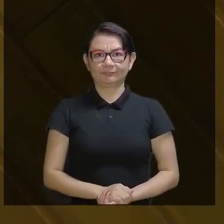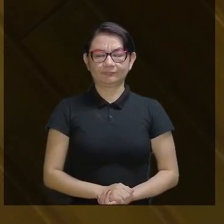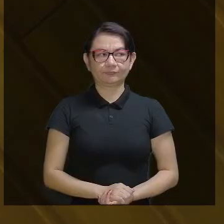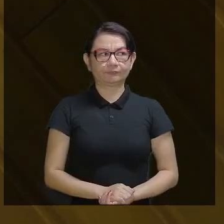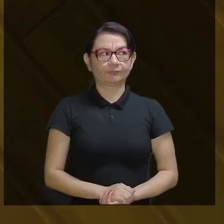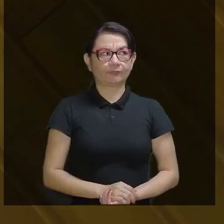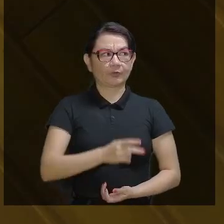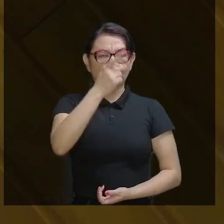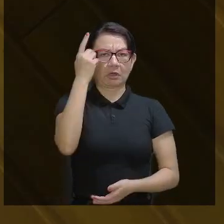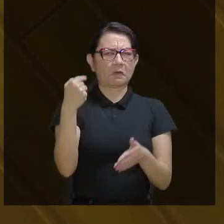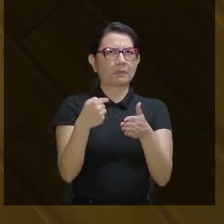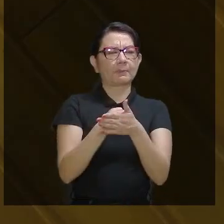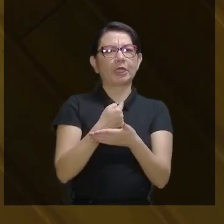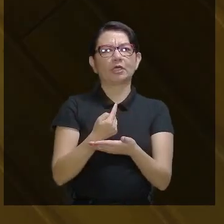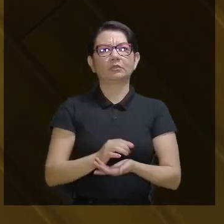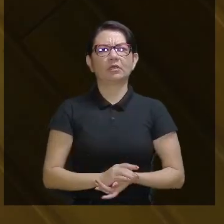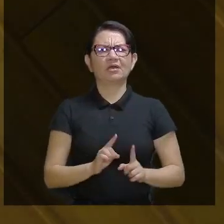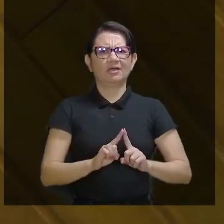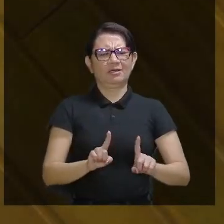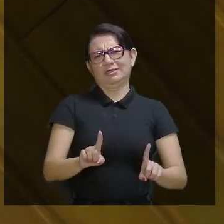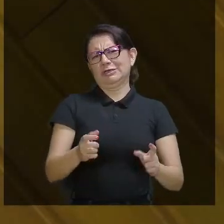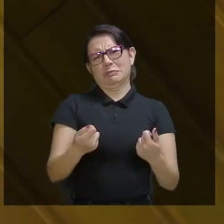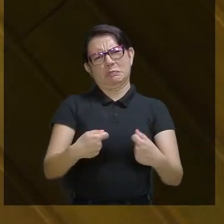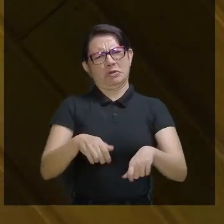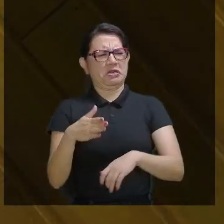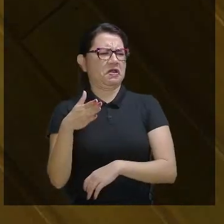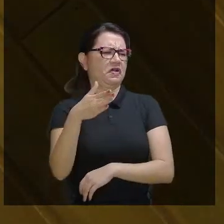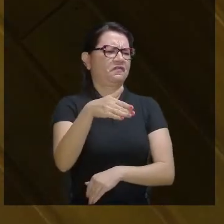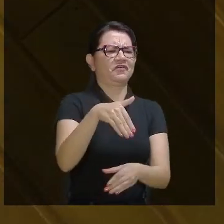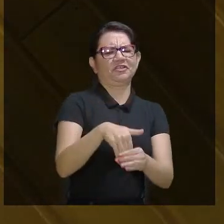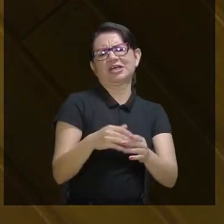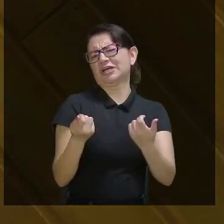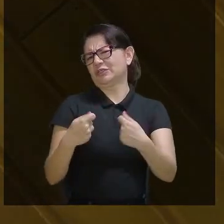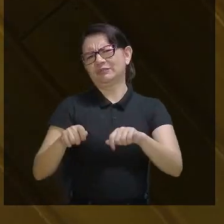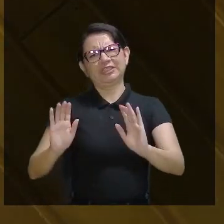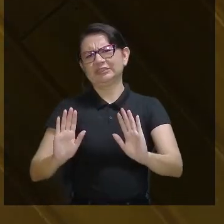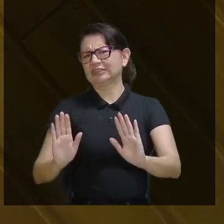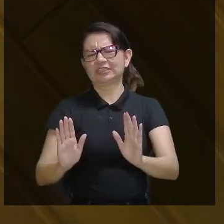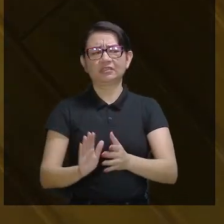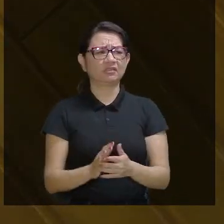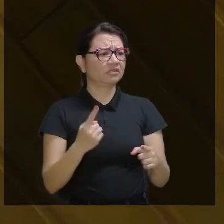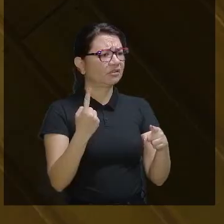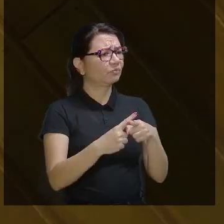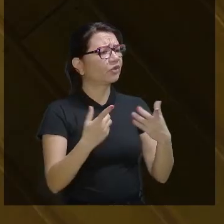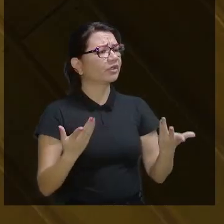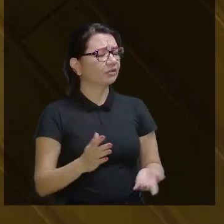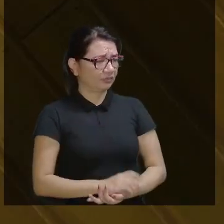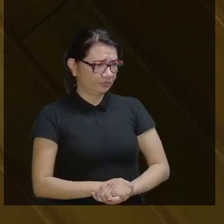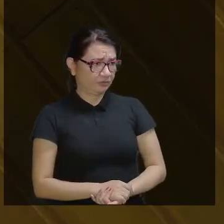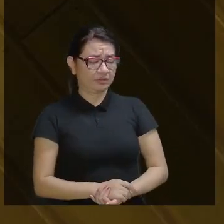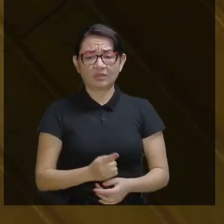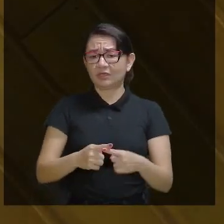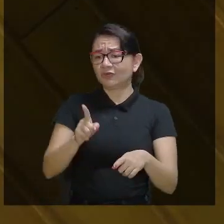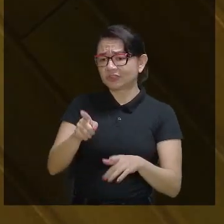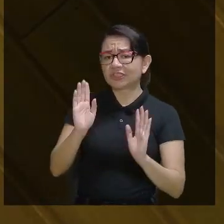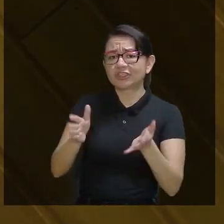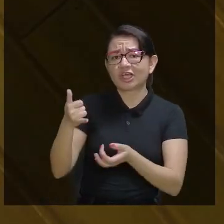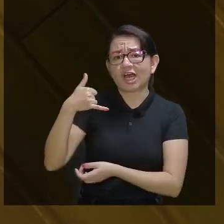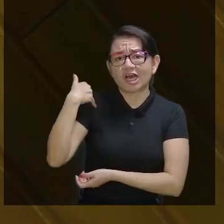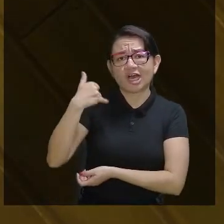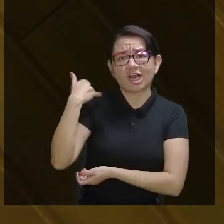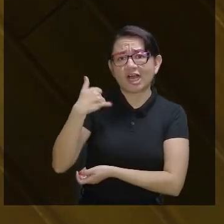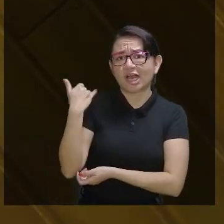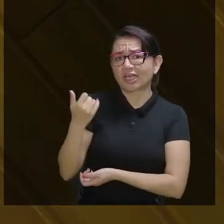as pessoas me perguntam assim, mas você não precisa mais votar? Eu disse, por quê? Não, porque você já tem